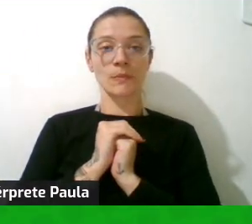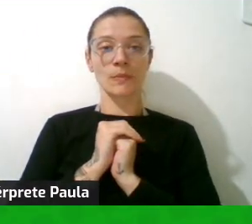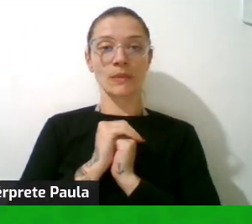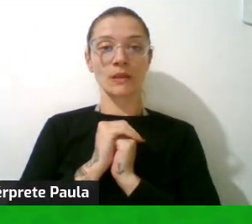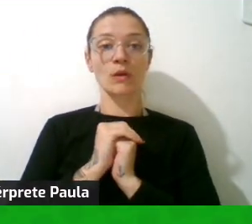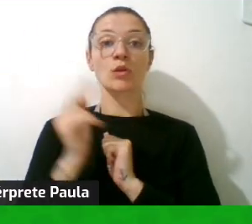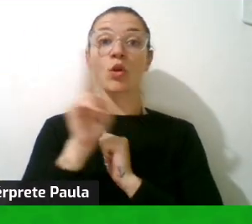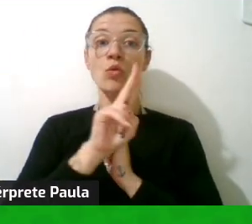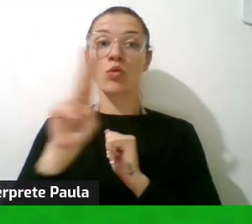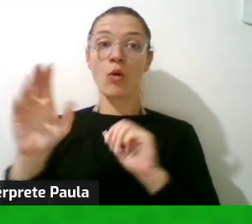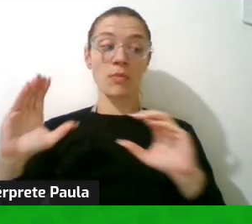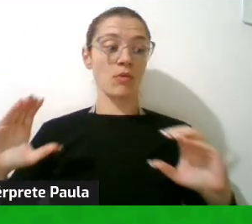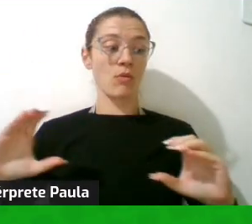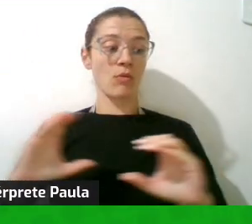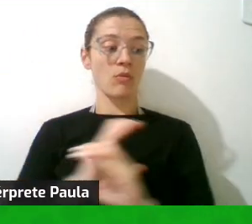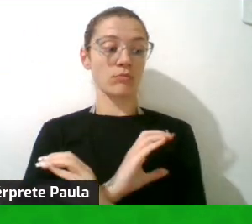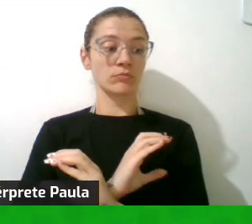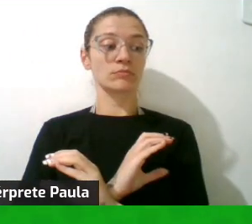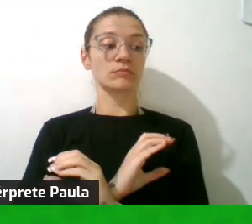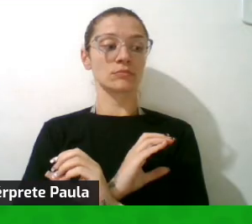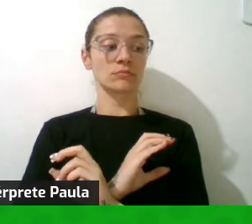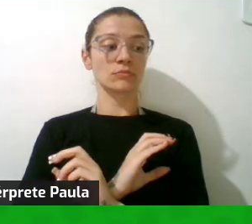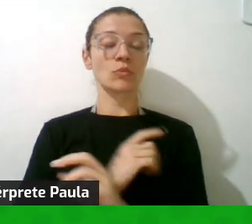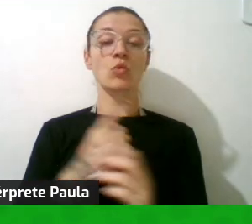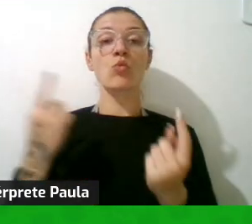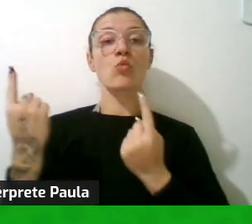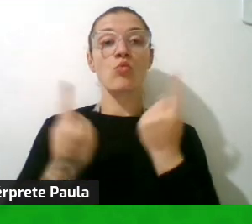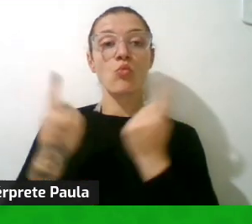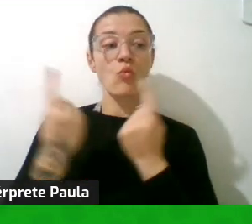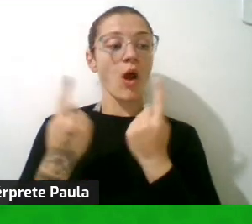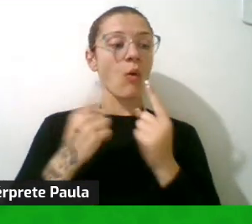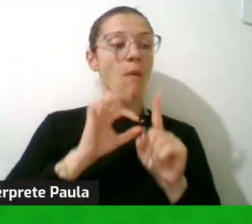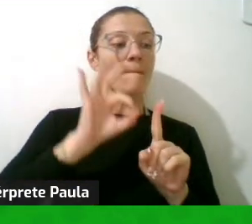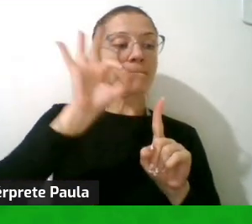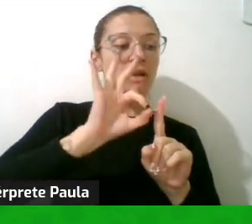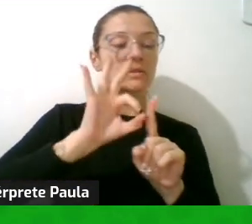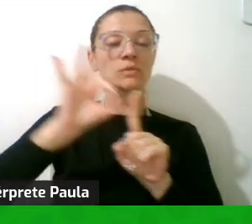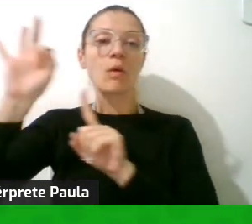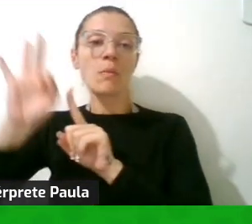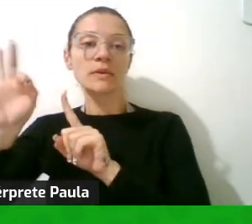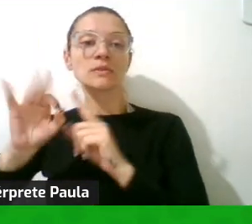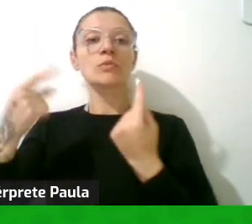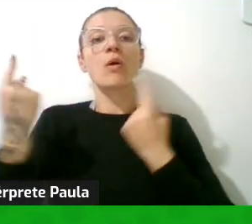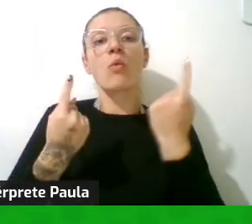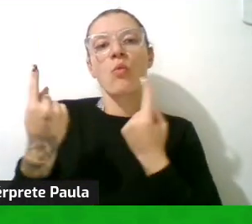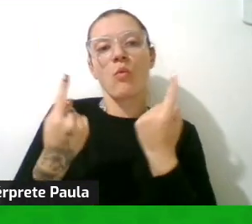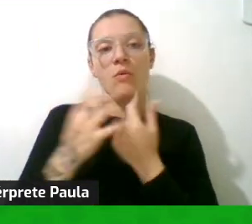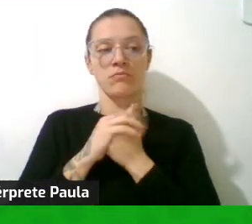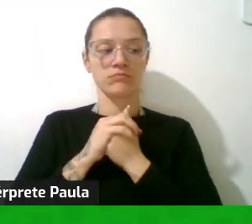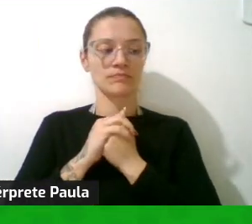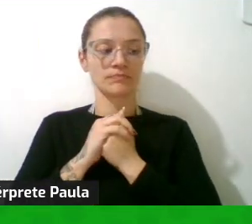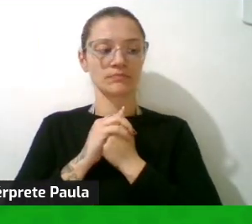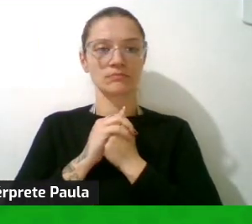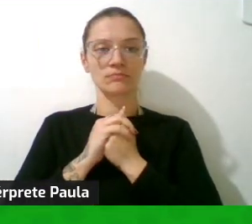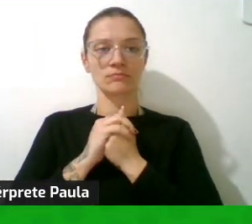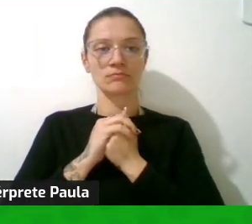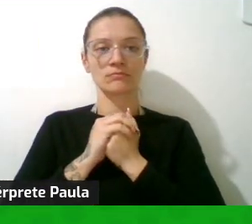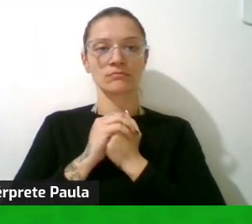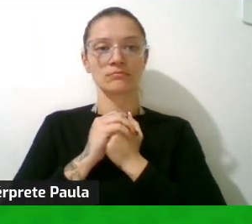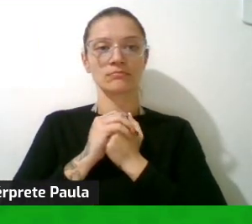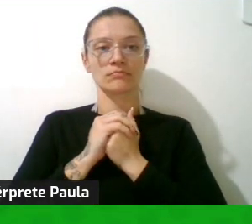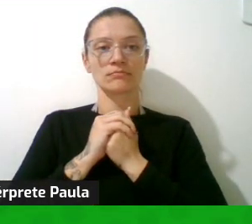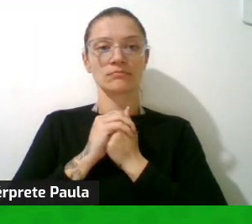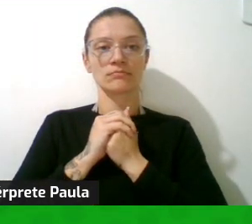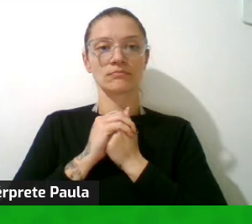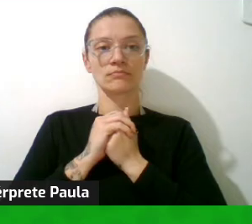daí você consegue fazer acompanhamento, tipo, qual o percentual de cada coisa, mas nesse sentido. Então, na dúvida